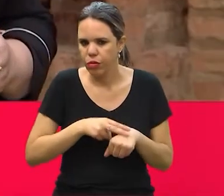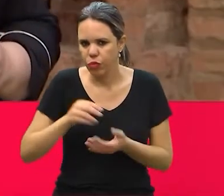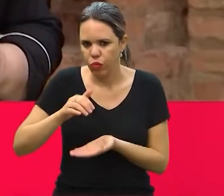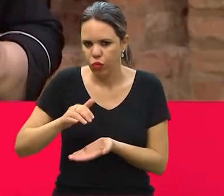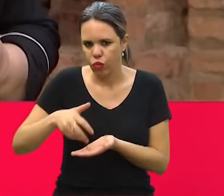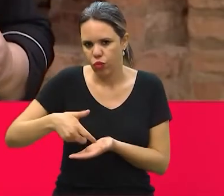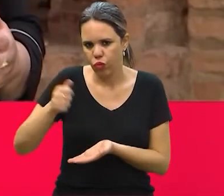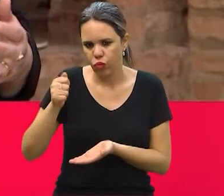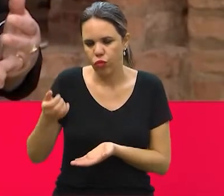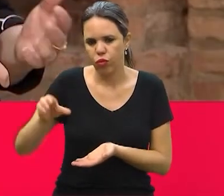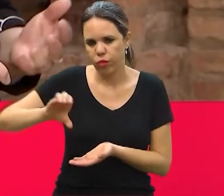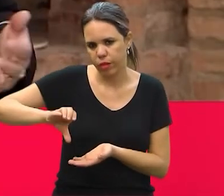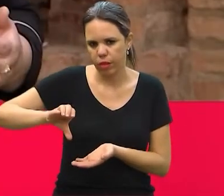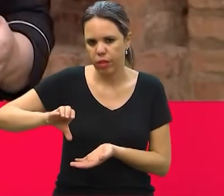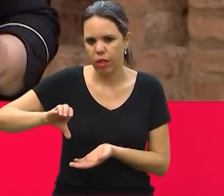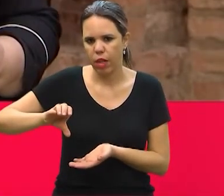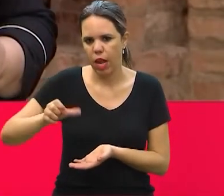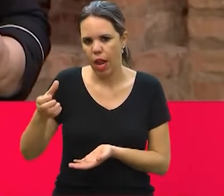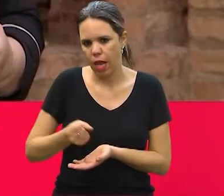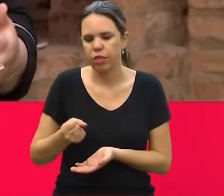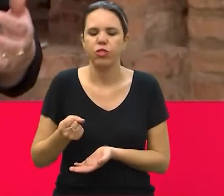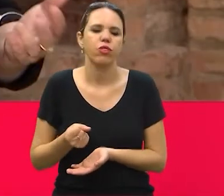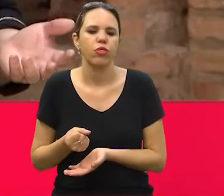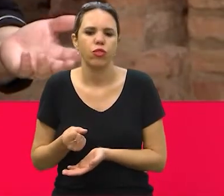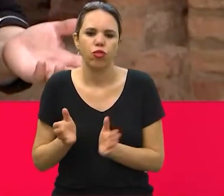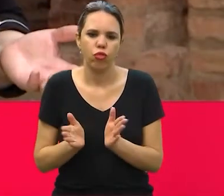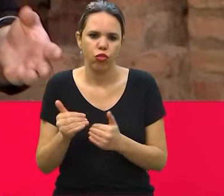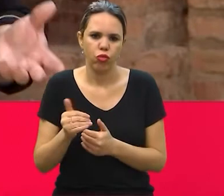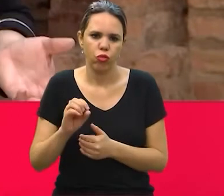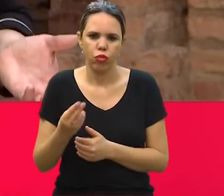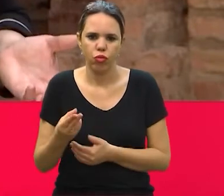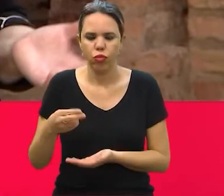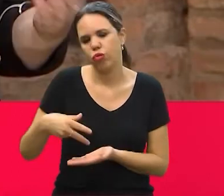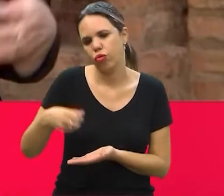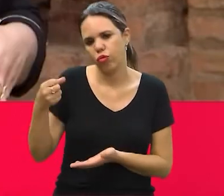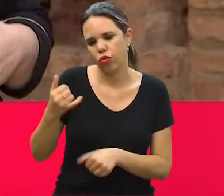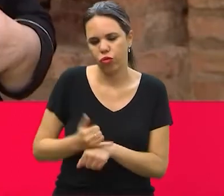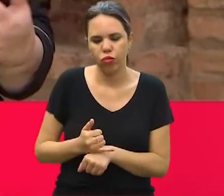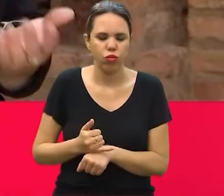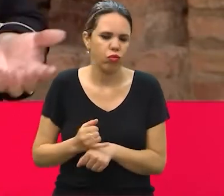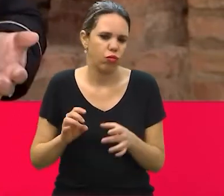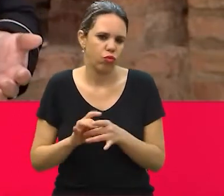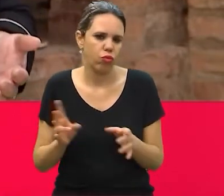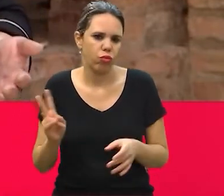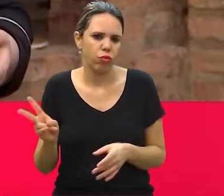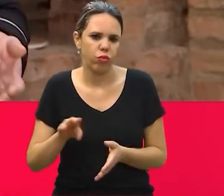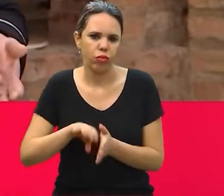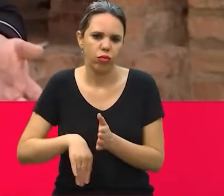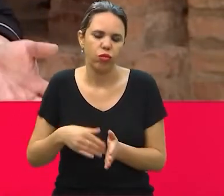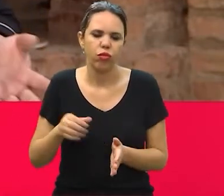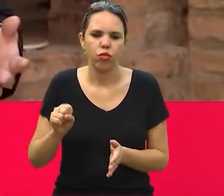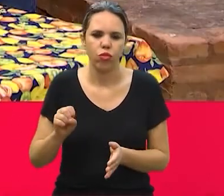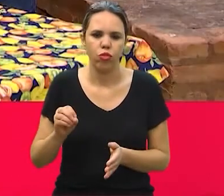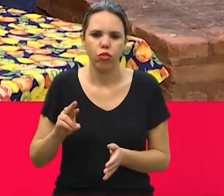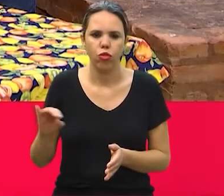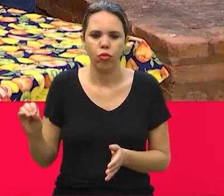lata de creme de leite, que pode ser o de caixinha ou pode ser o de latinha. Se for o de latinha, eu sempre tiro o soro,